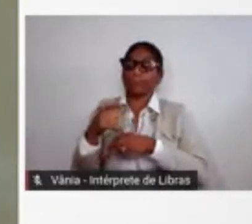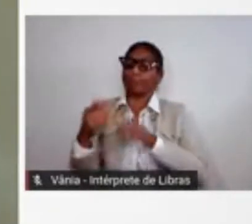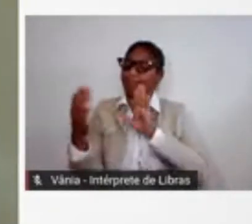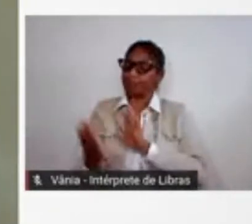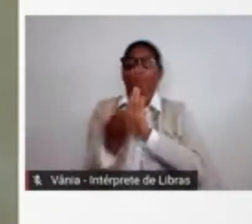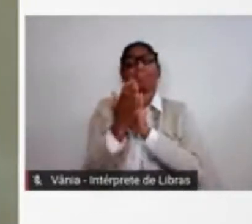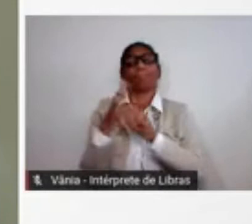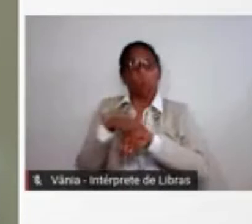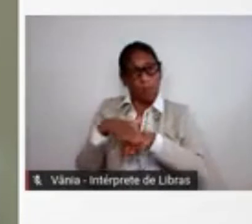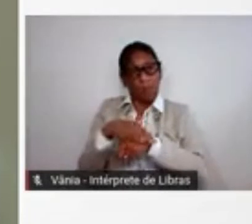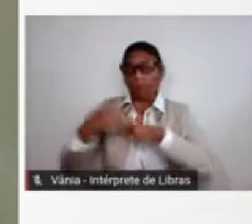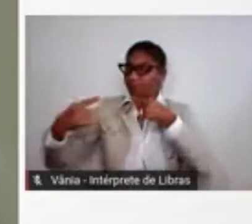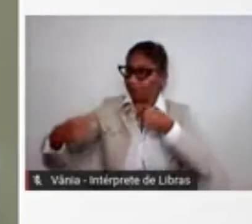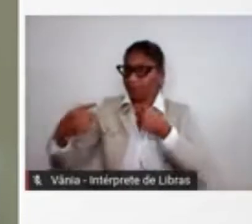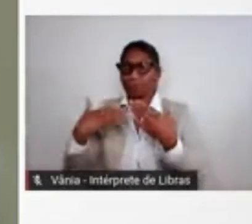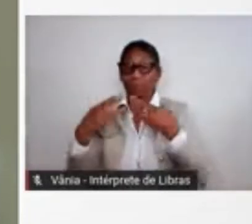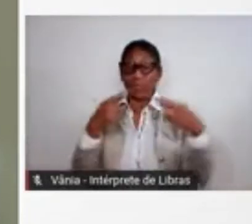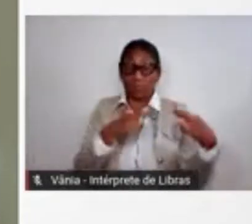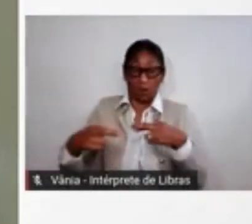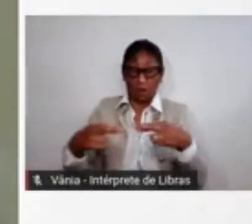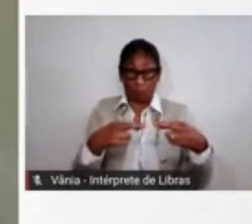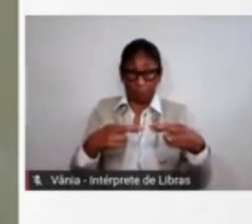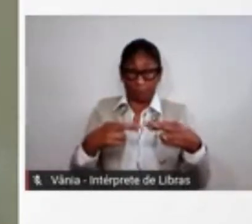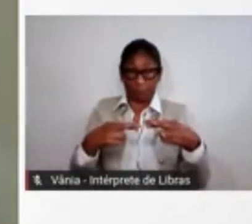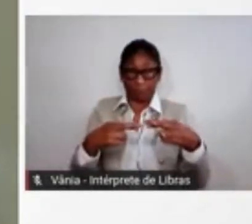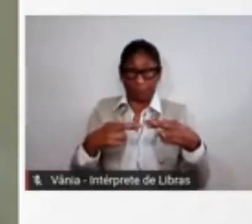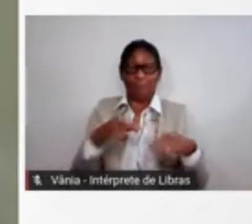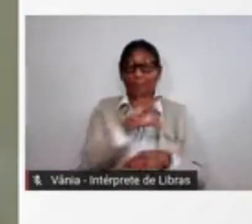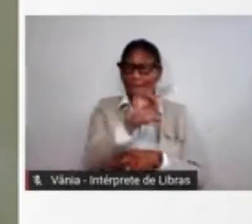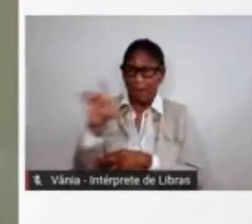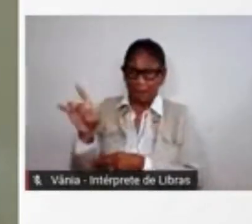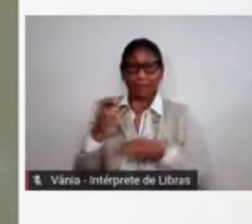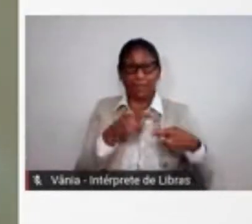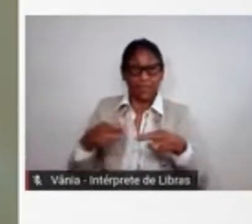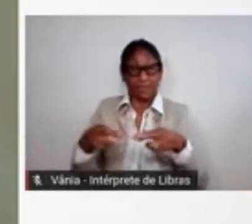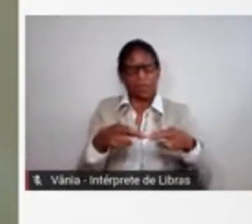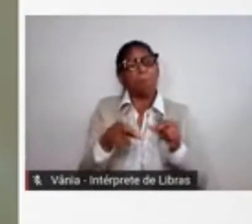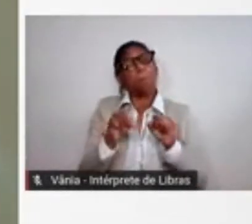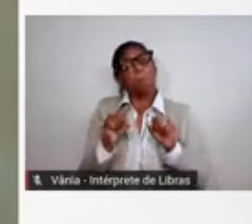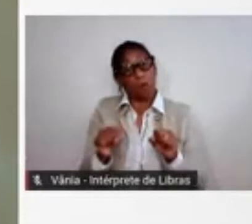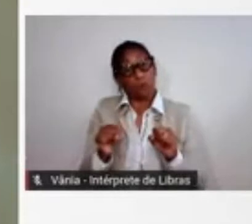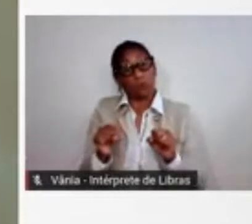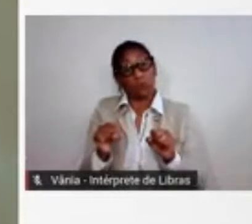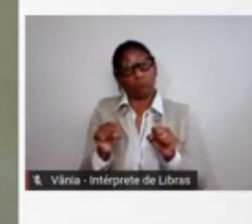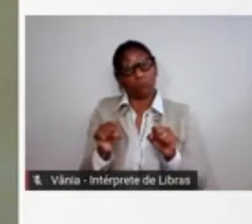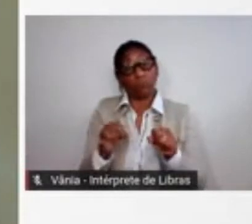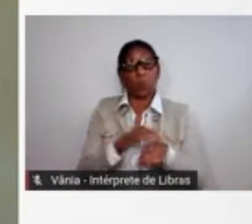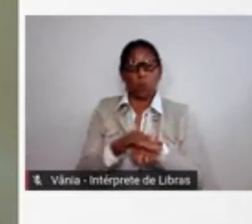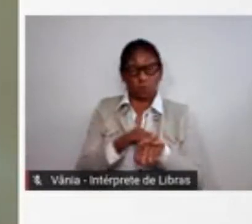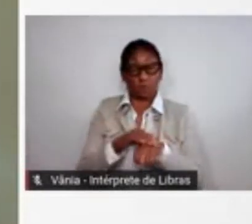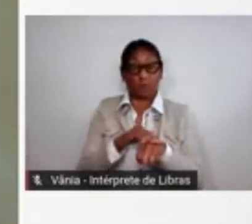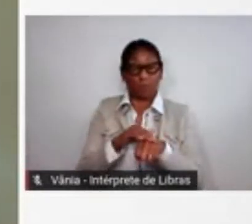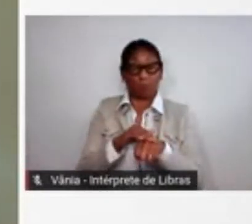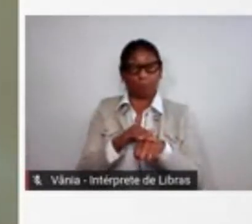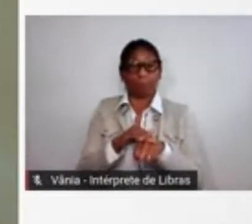convergência do ponto de vista regional. Então, os municípios vão, em regiões,